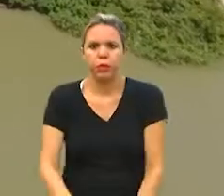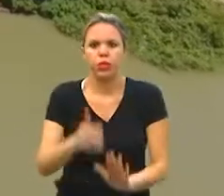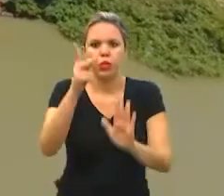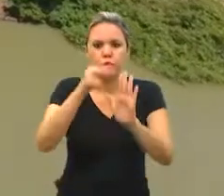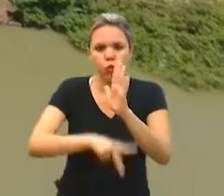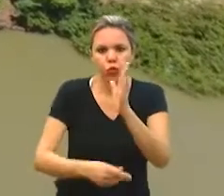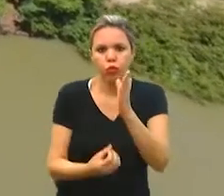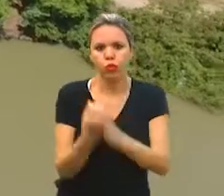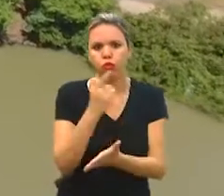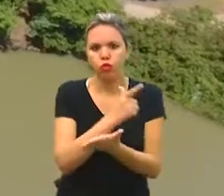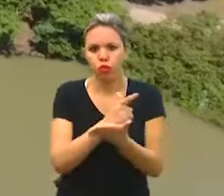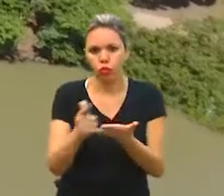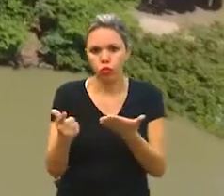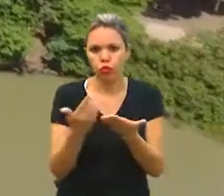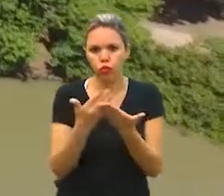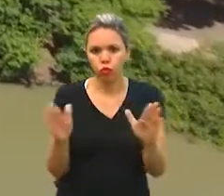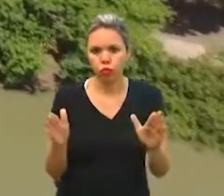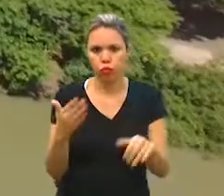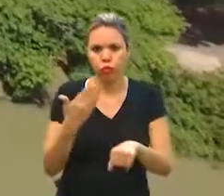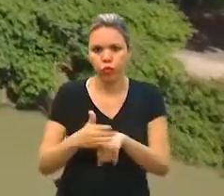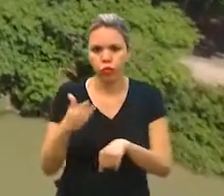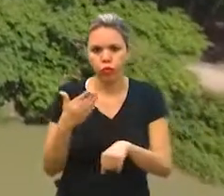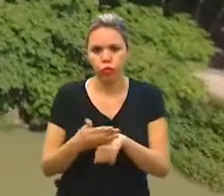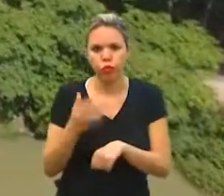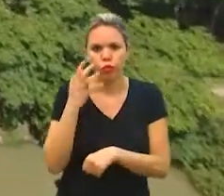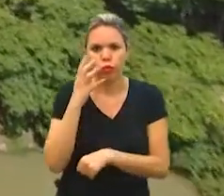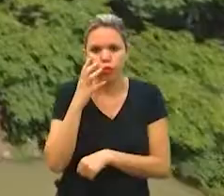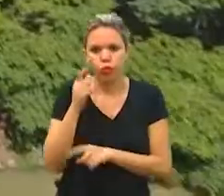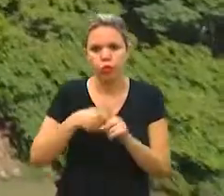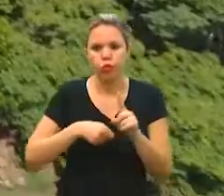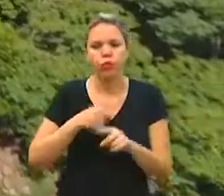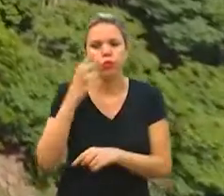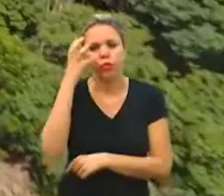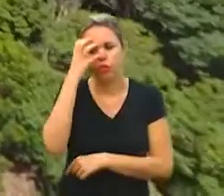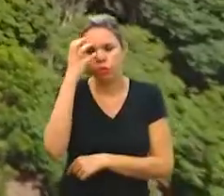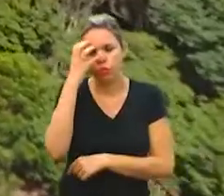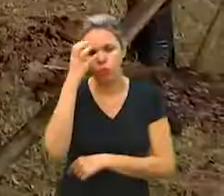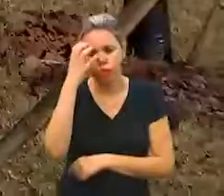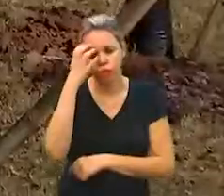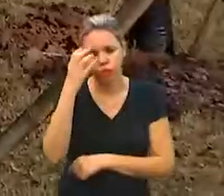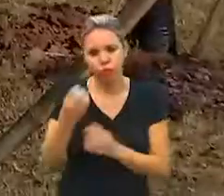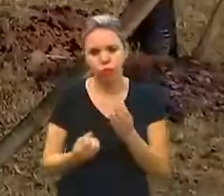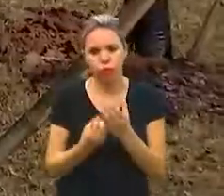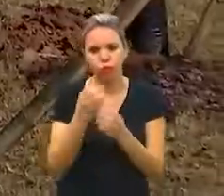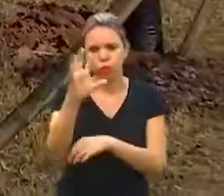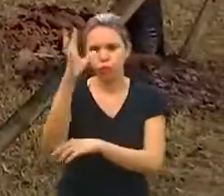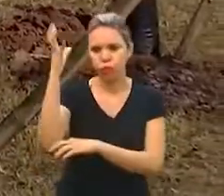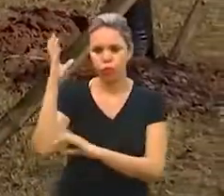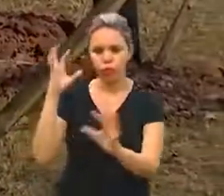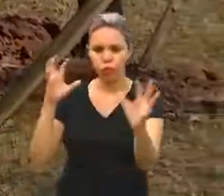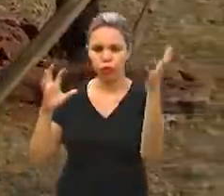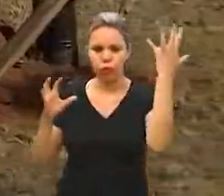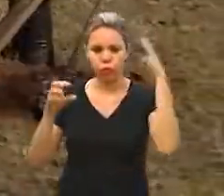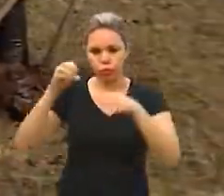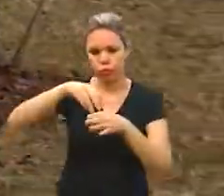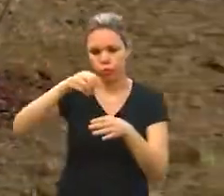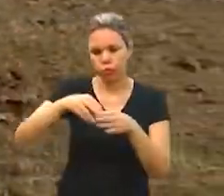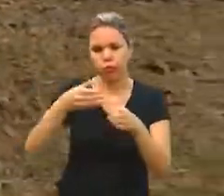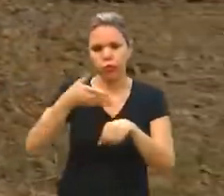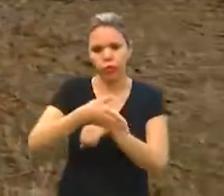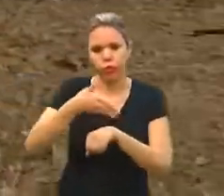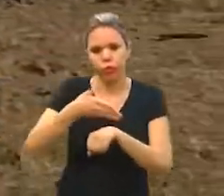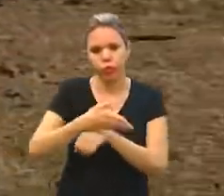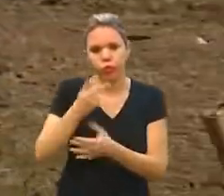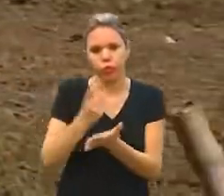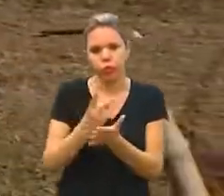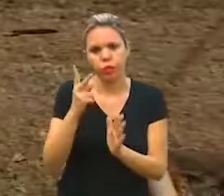O projeto Gênesis começou a ser colocado em prática em fevereiro na Lagoa do Taquaral E o reflorestamento do Parque Linear faz